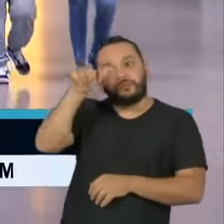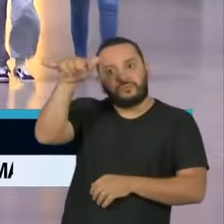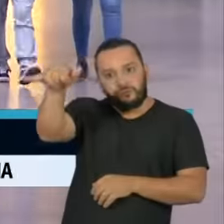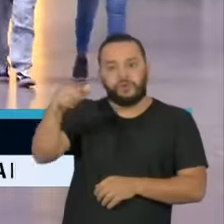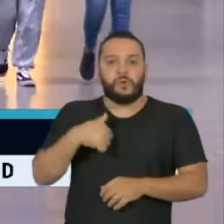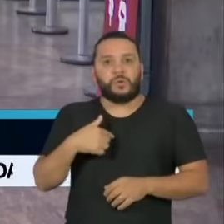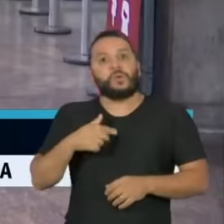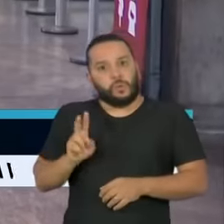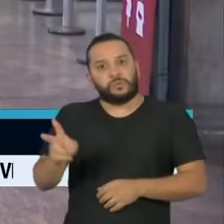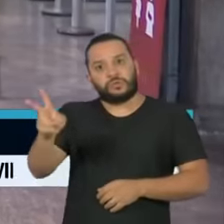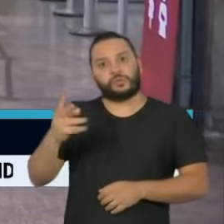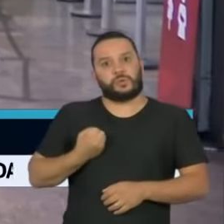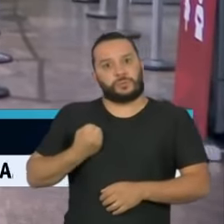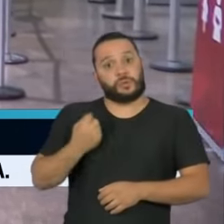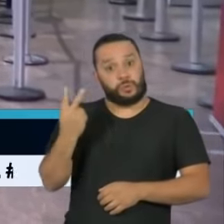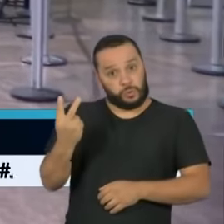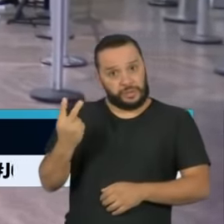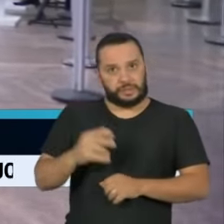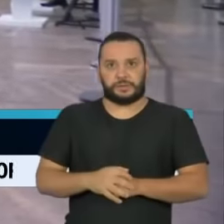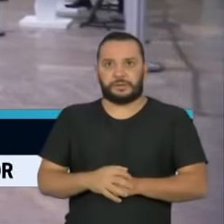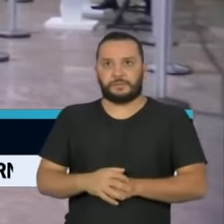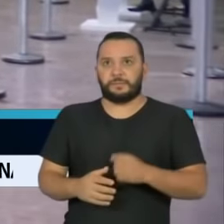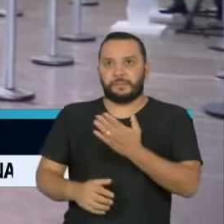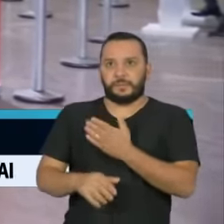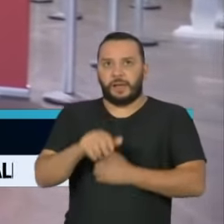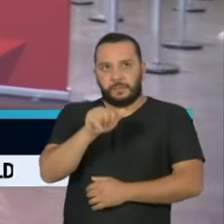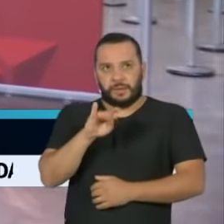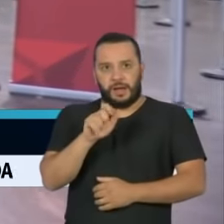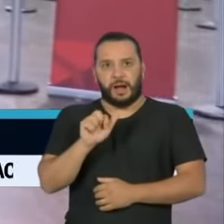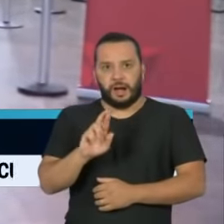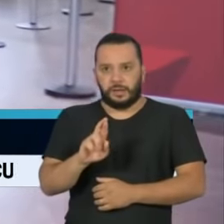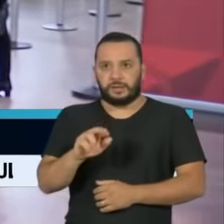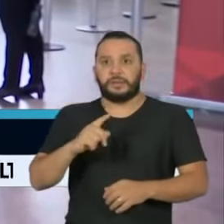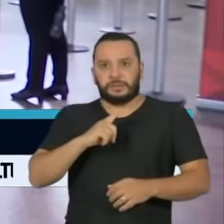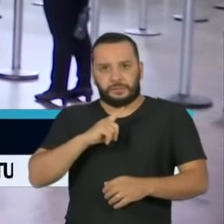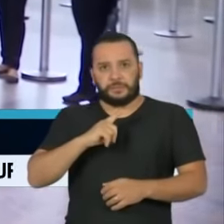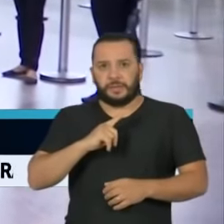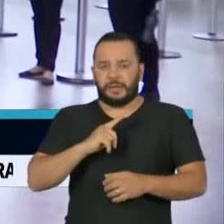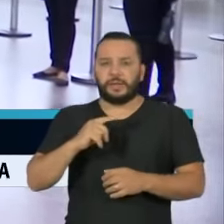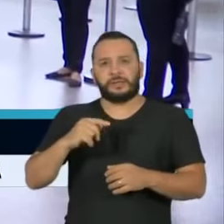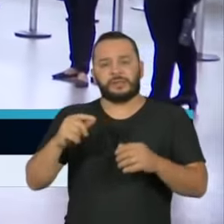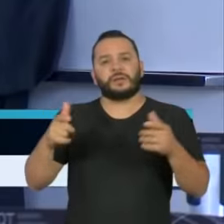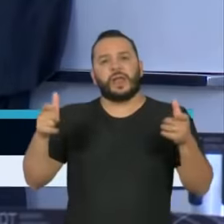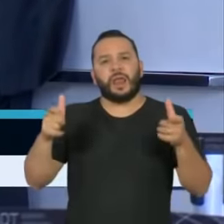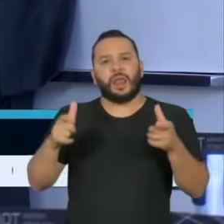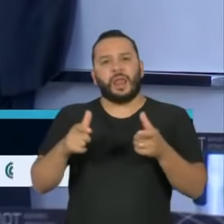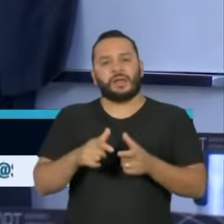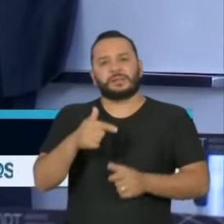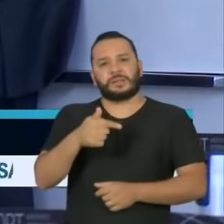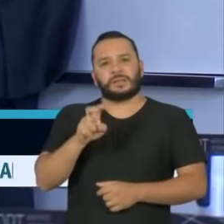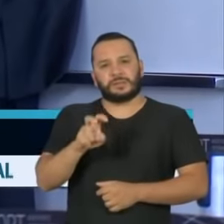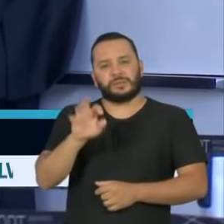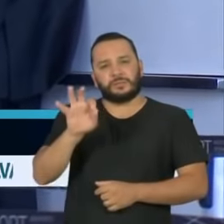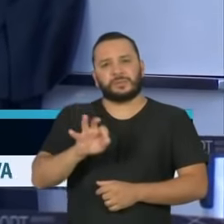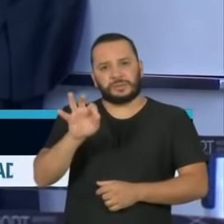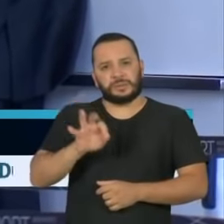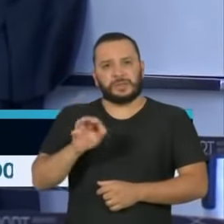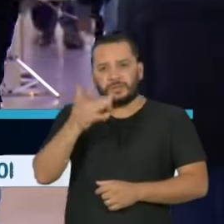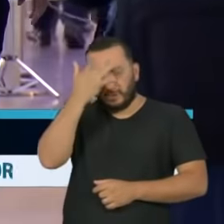no Terminal 2. A ABAR, que representa as companhias aéreas, informou que houve queda de 75% na demanda por